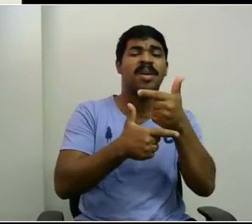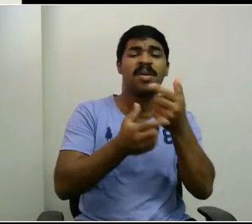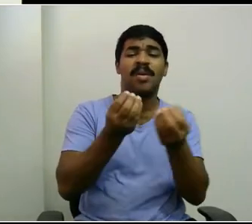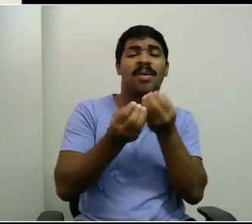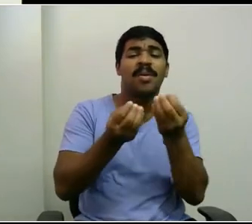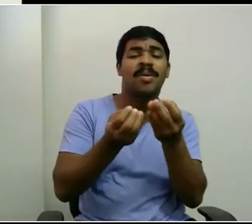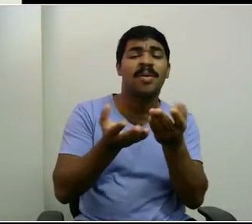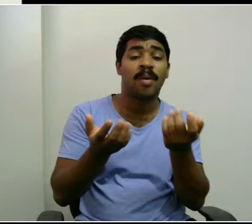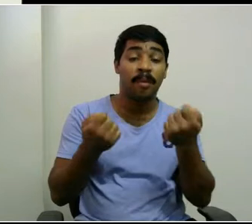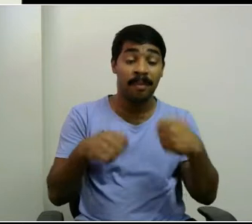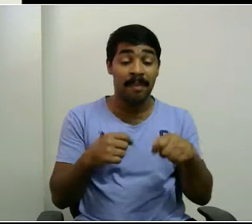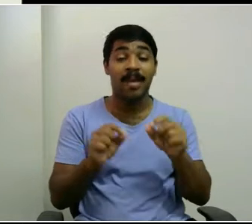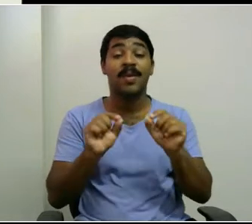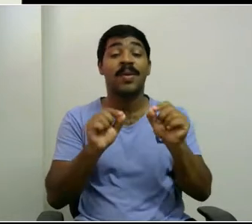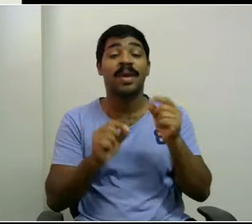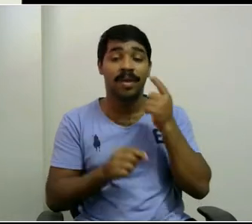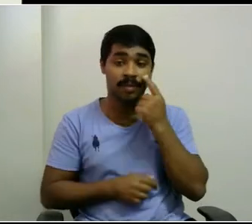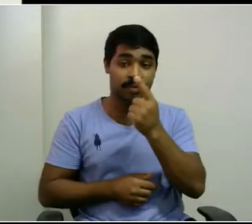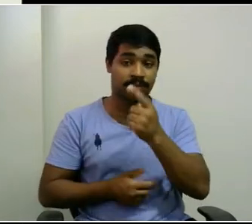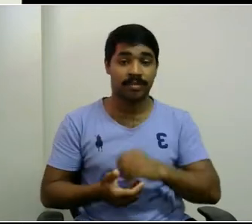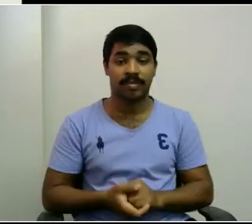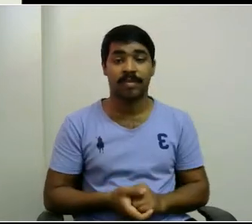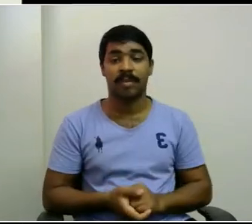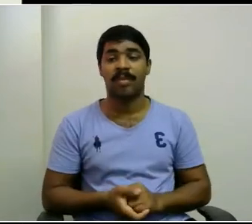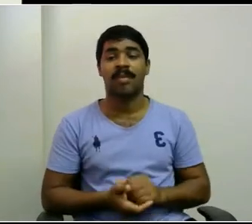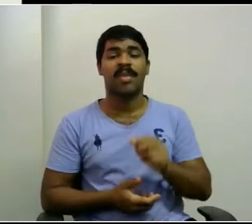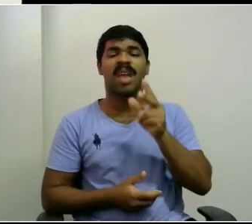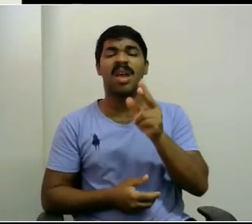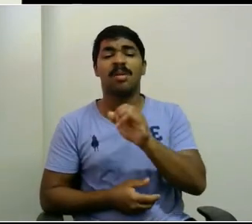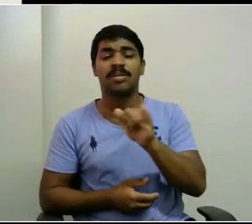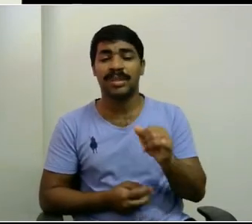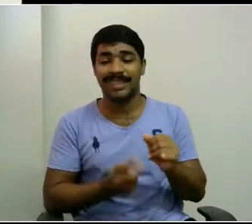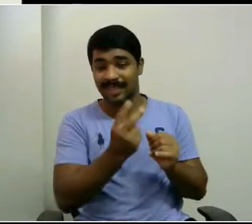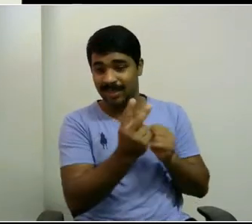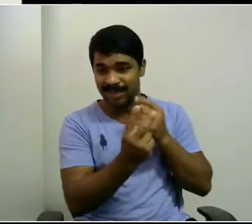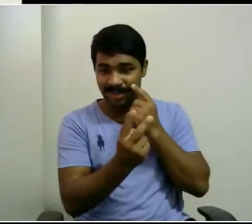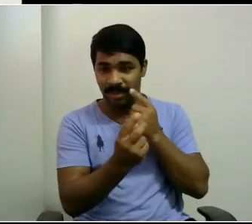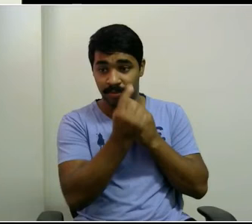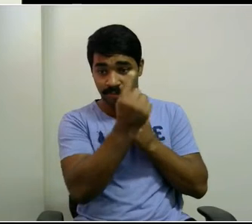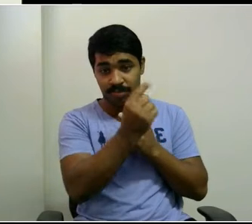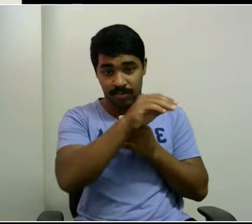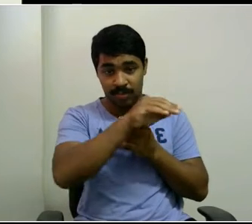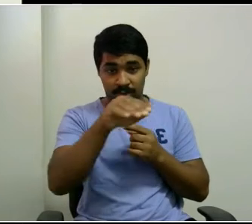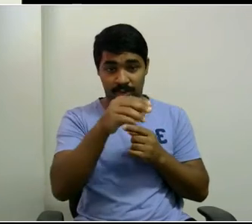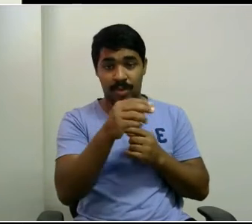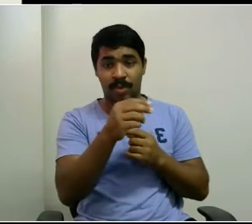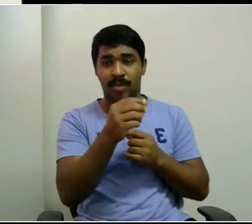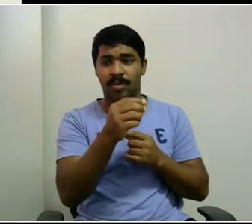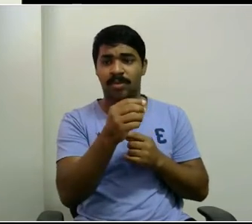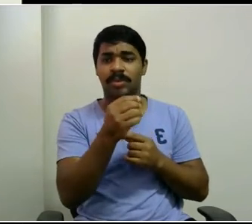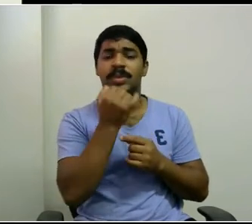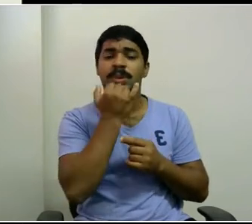Fazer essa divisão de fração, vou fazer ela bem aqui, tá? Ó, você vai manter a